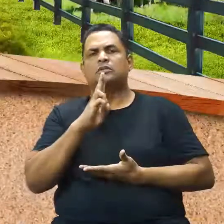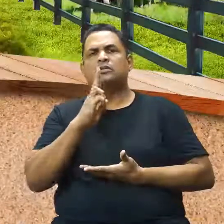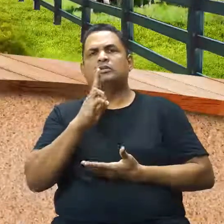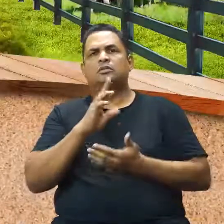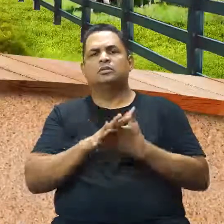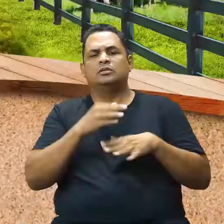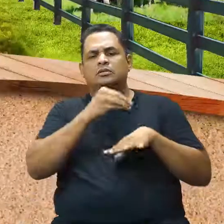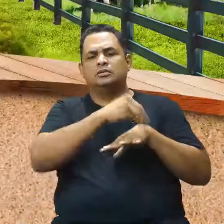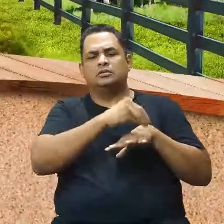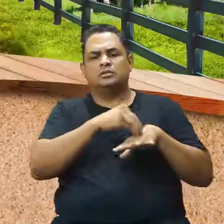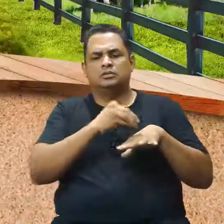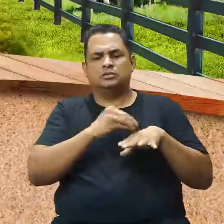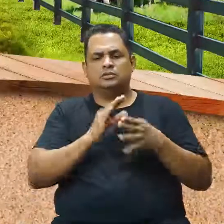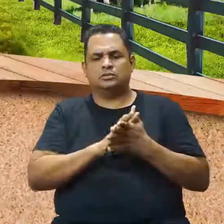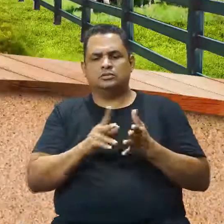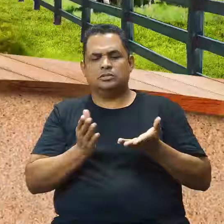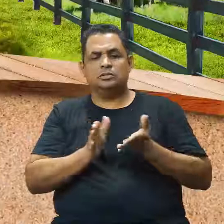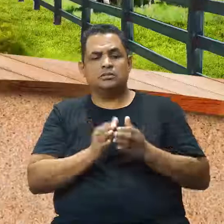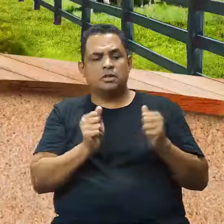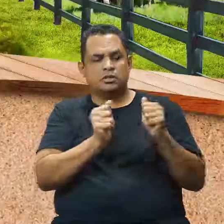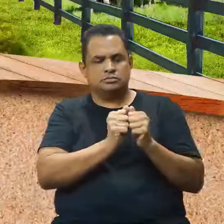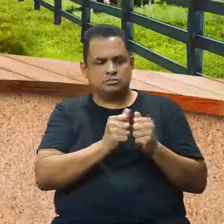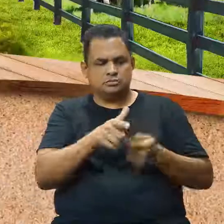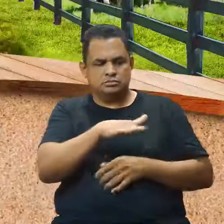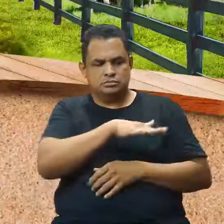dos nutrientes que estão ali próximos.